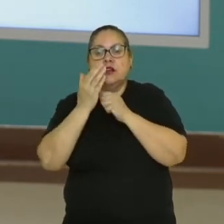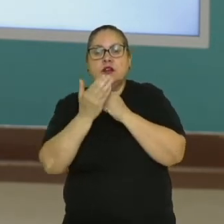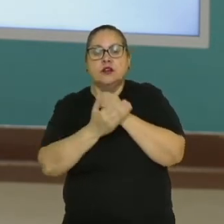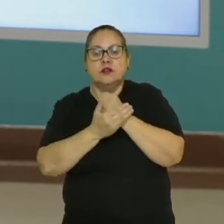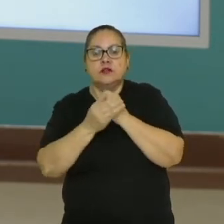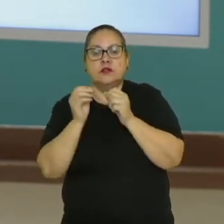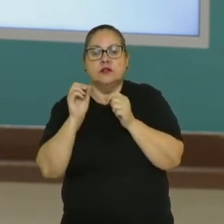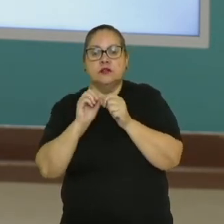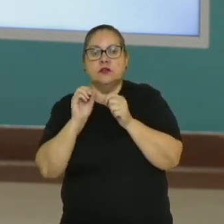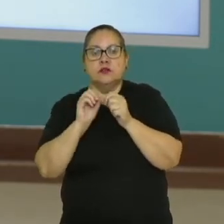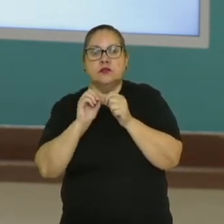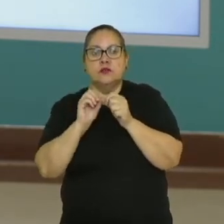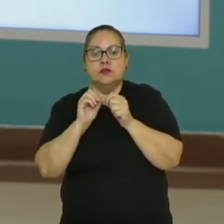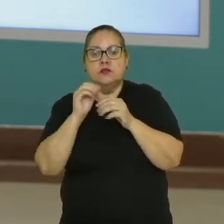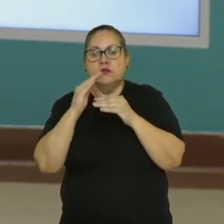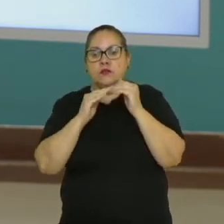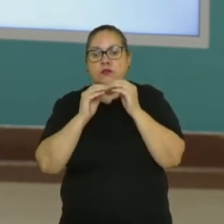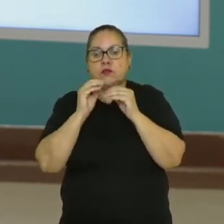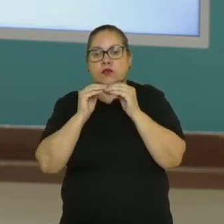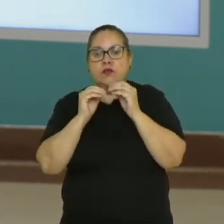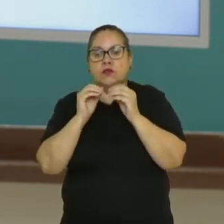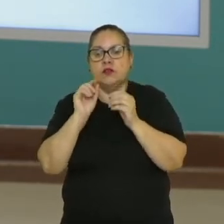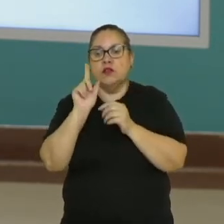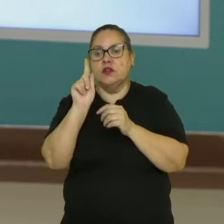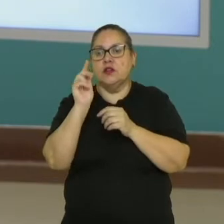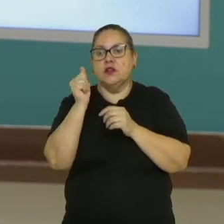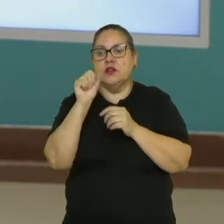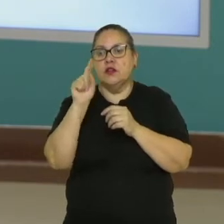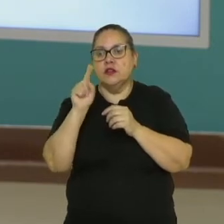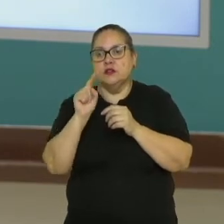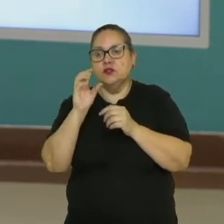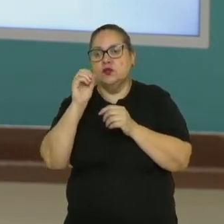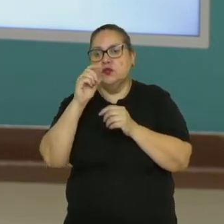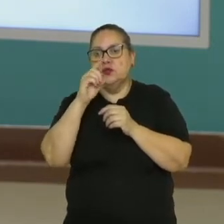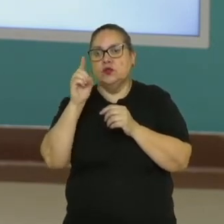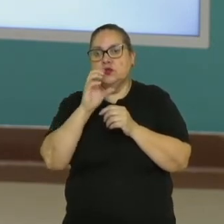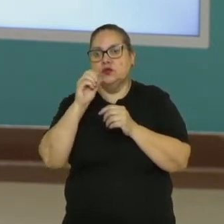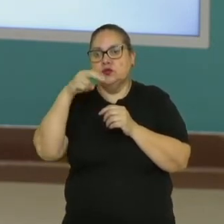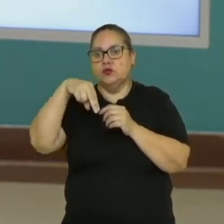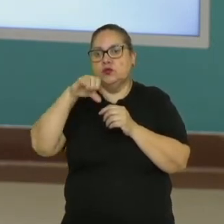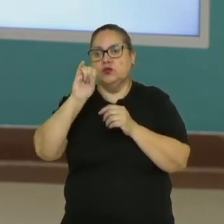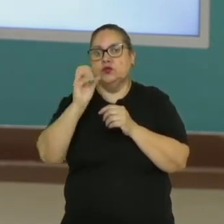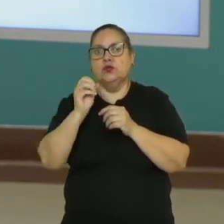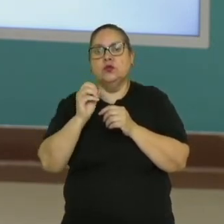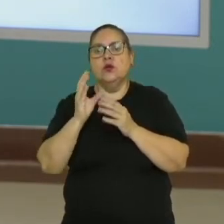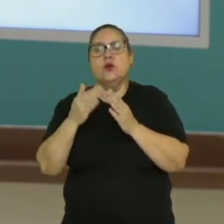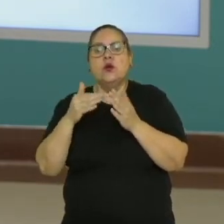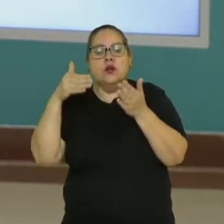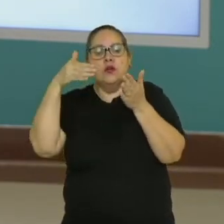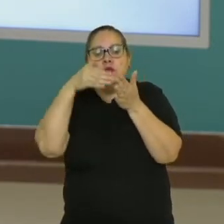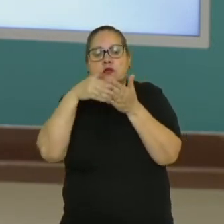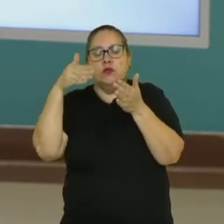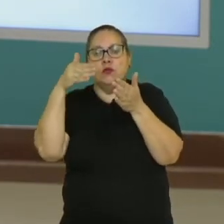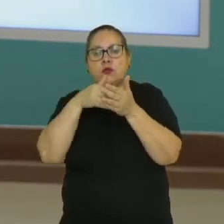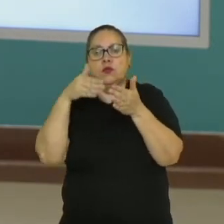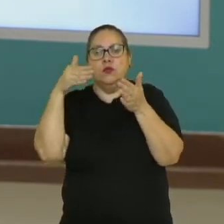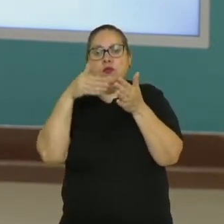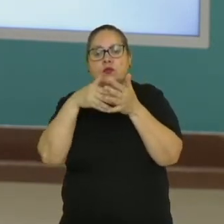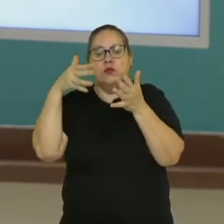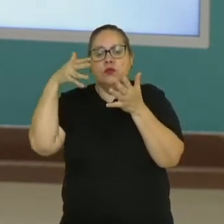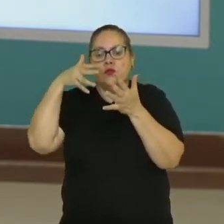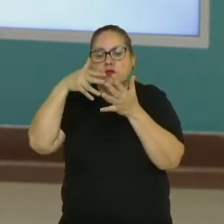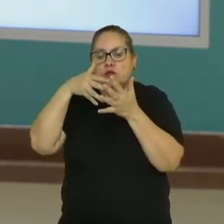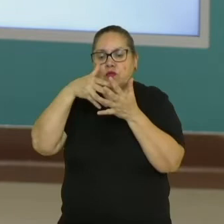é composta por um gás, o ozônio. Então, qual é a camada que é uma barreira, um